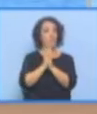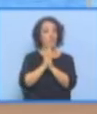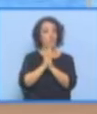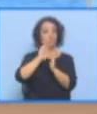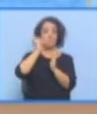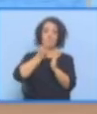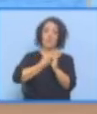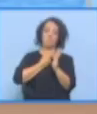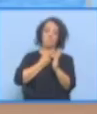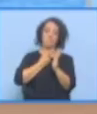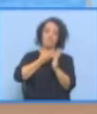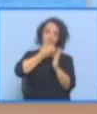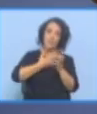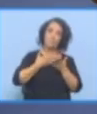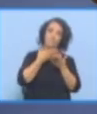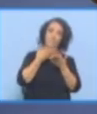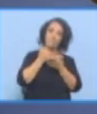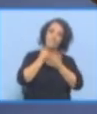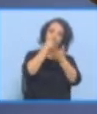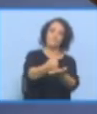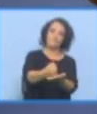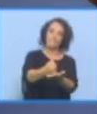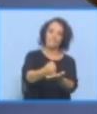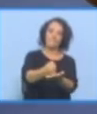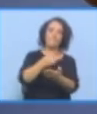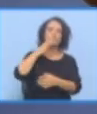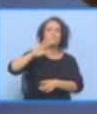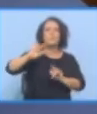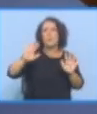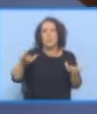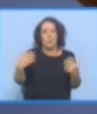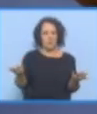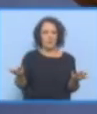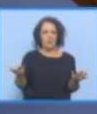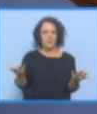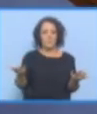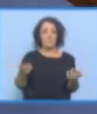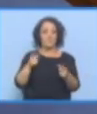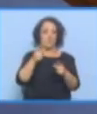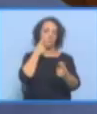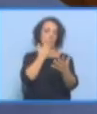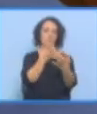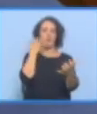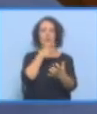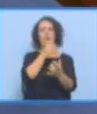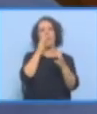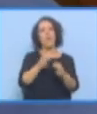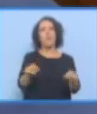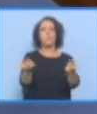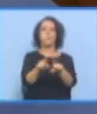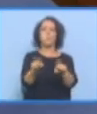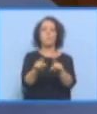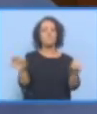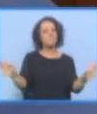Ele que temos que servir, seja onde for. Isso nele era uma marca imensa. Era um pastor,